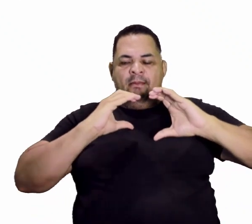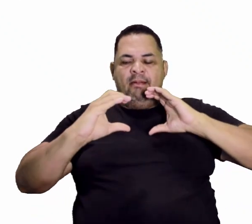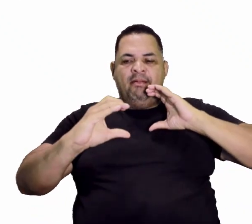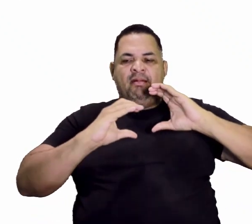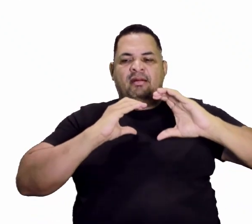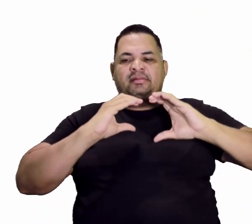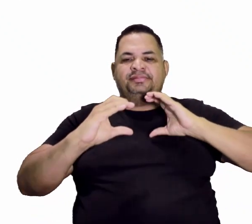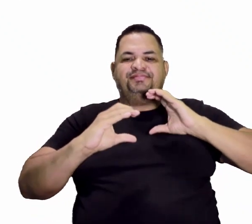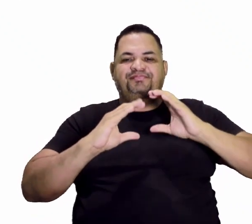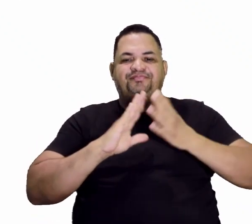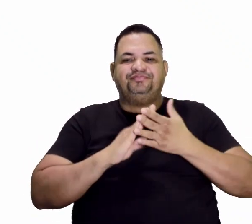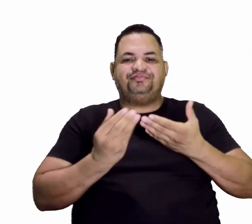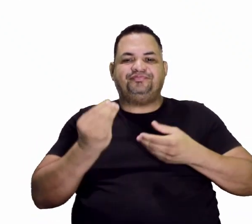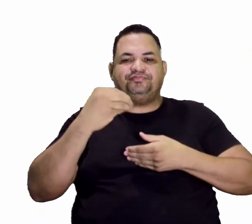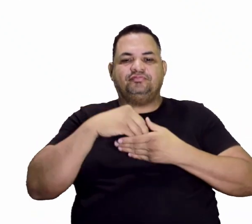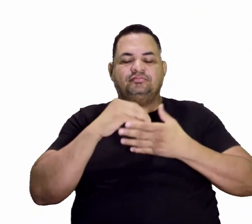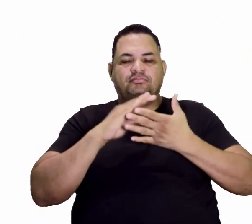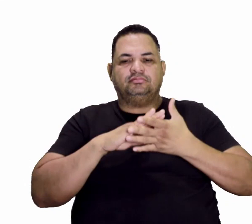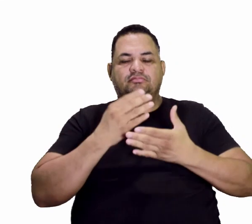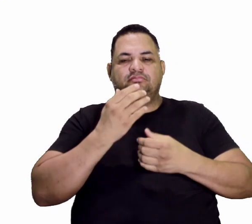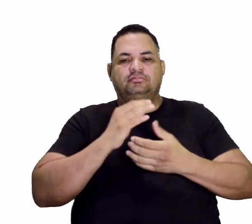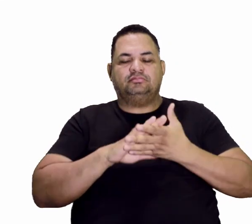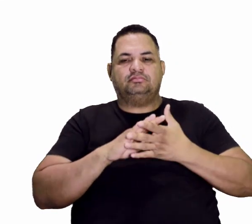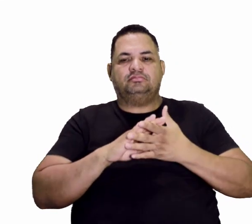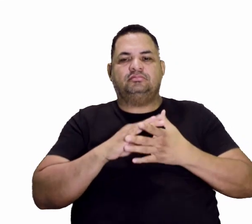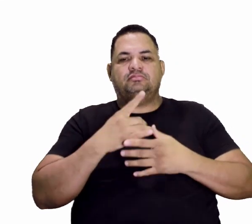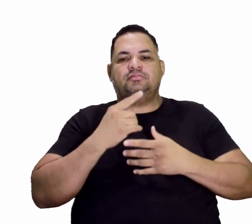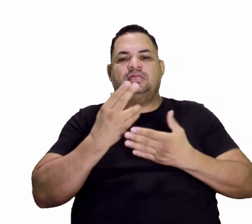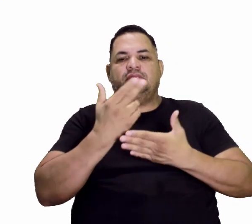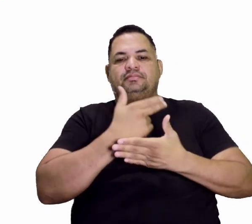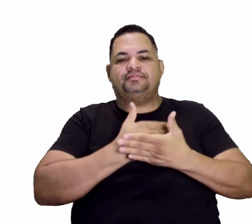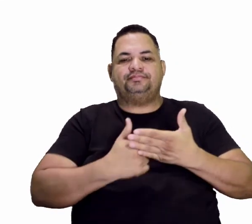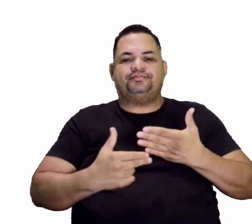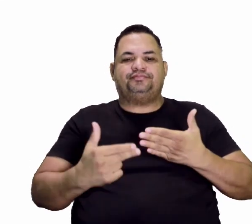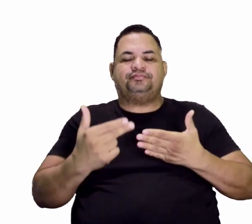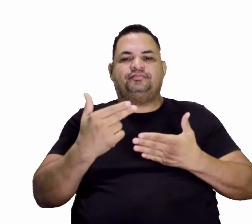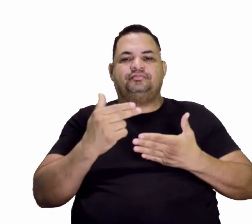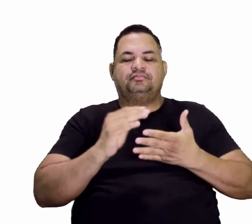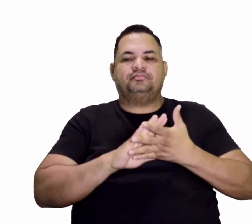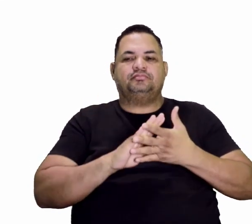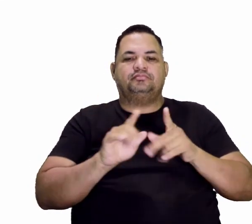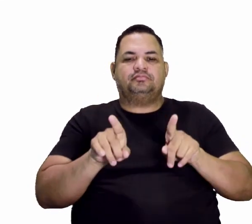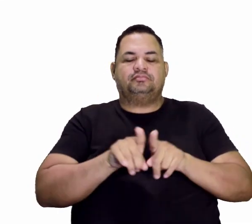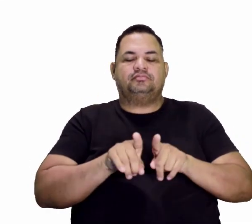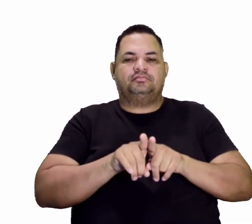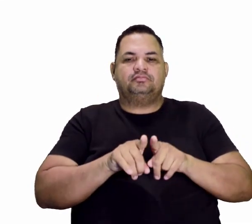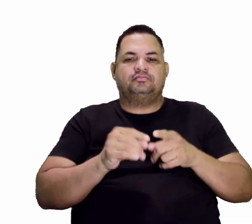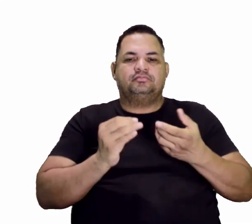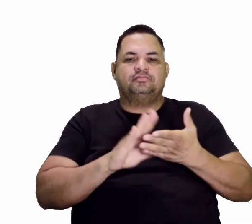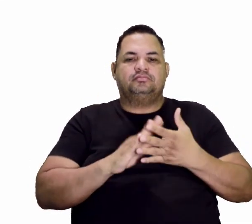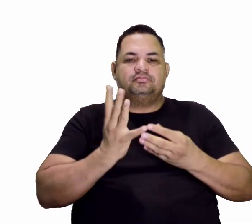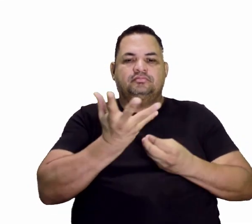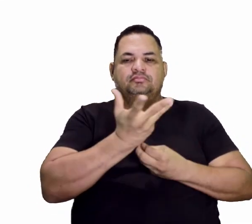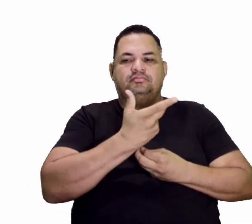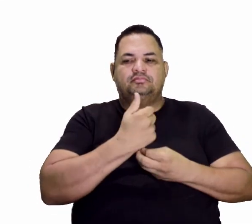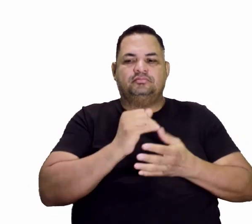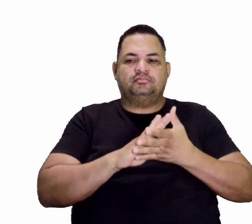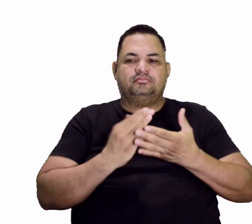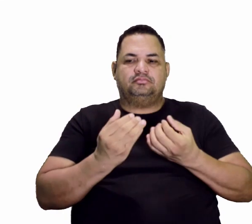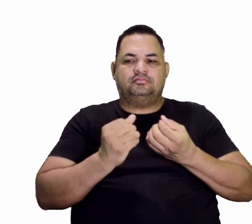algo, seja na escrita, na voz, no desenho, na arte, ela é uma forma de linguagem,